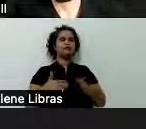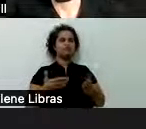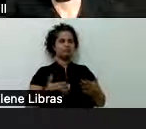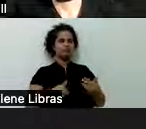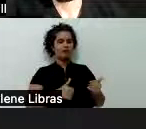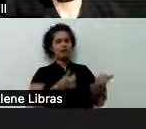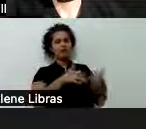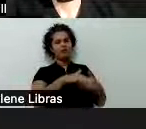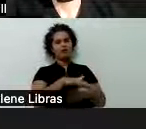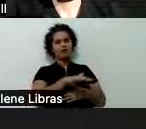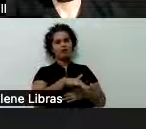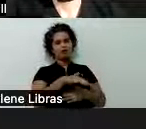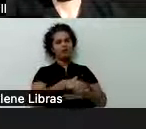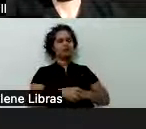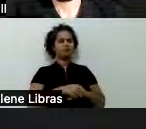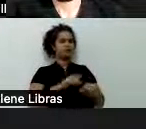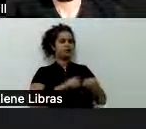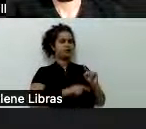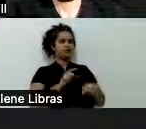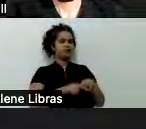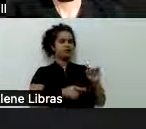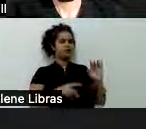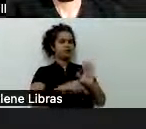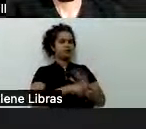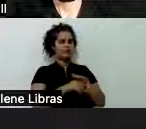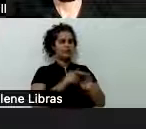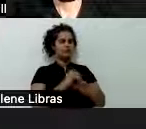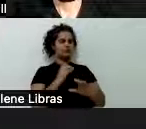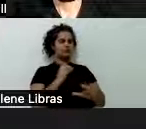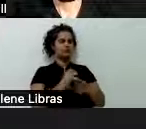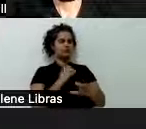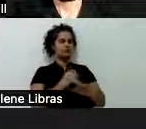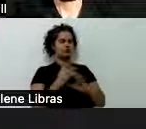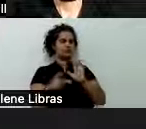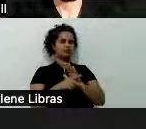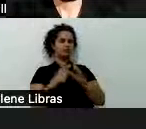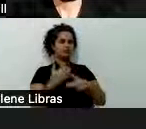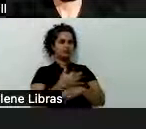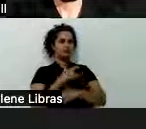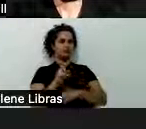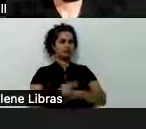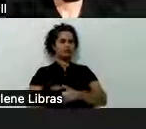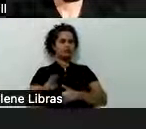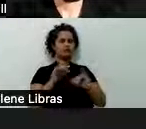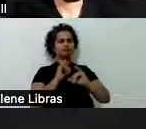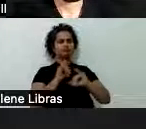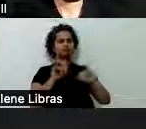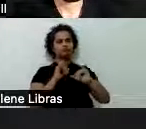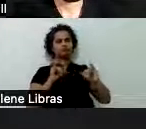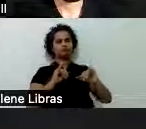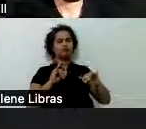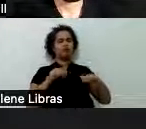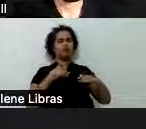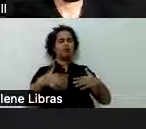usados materiais da própria engenharia de tráfego da cidade, né, que usa para sinalização, fechamento de